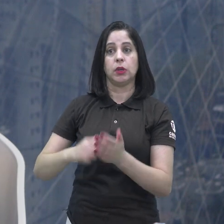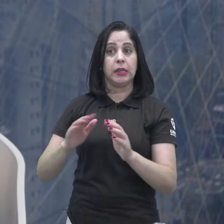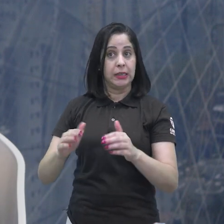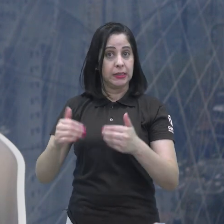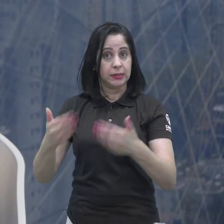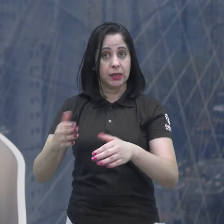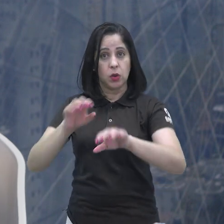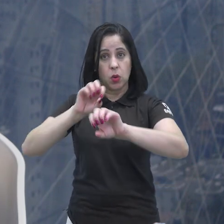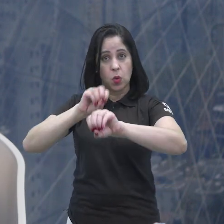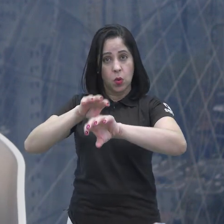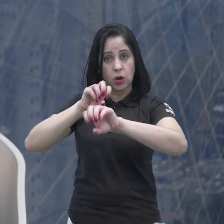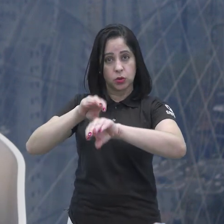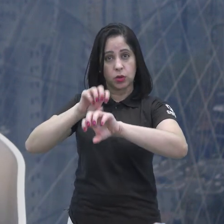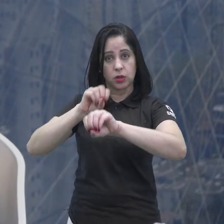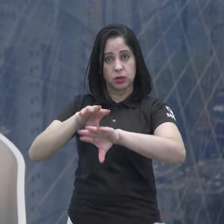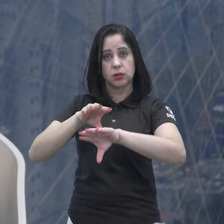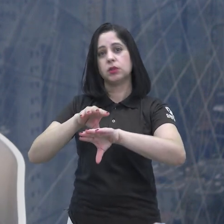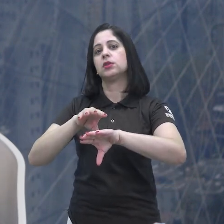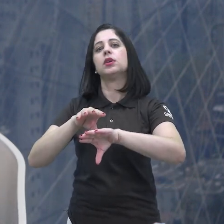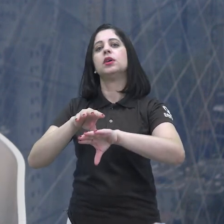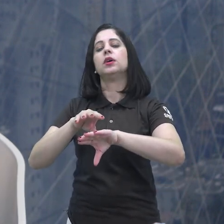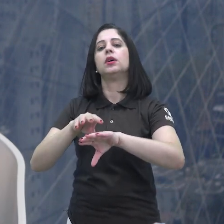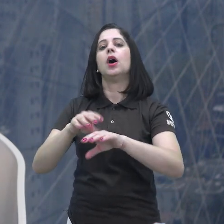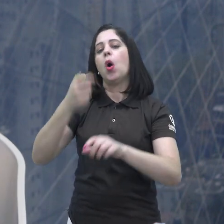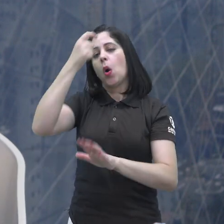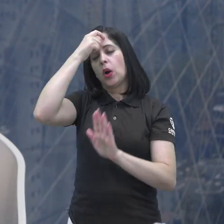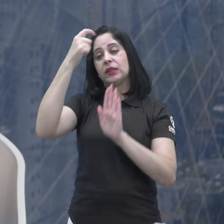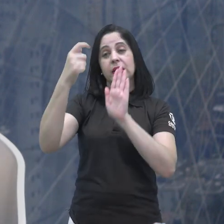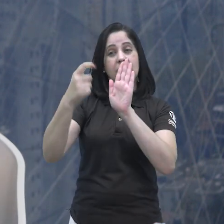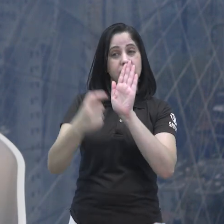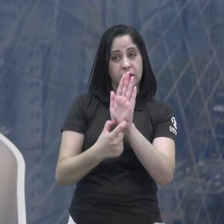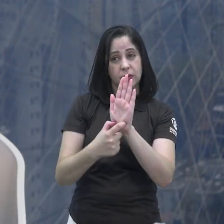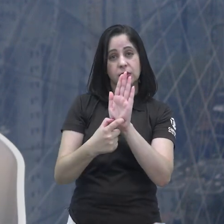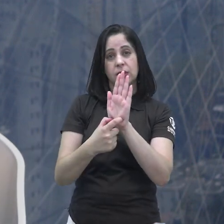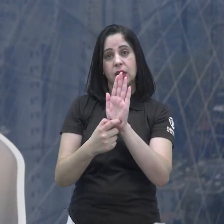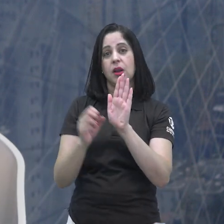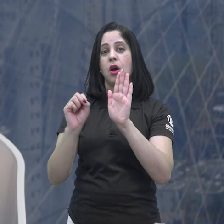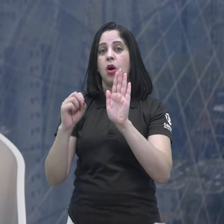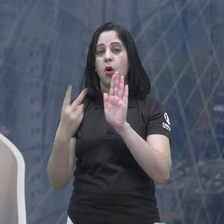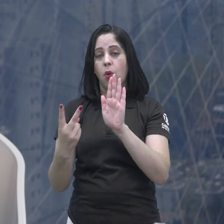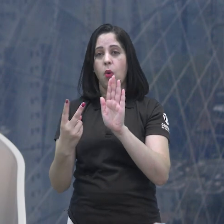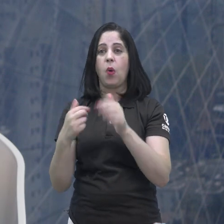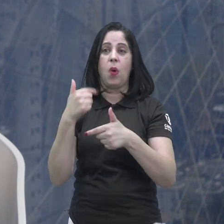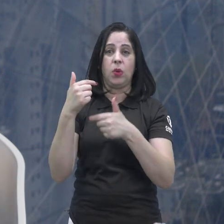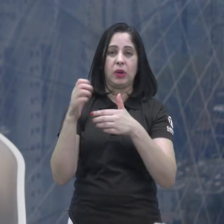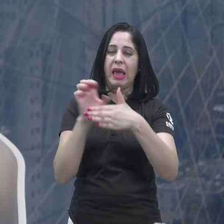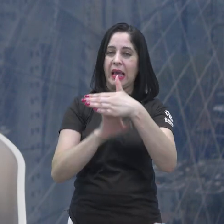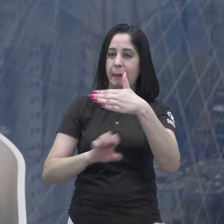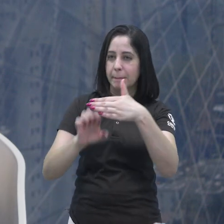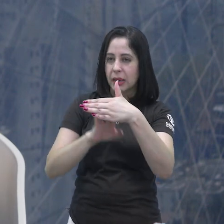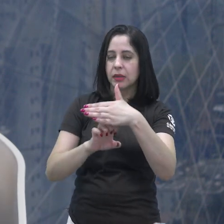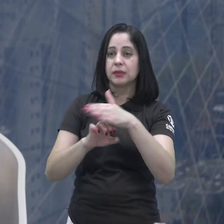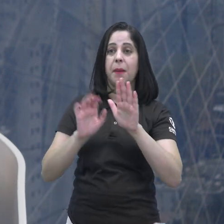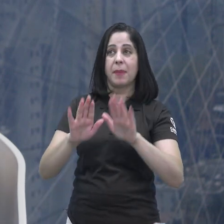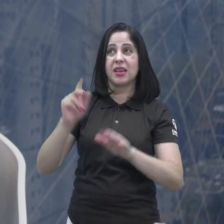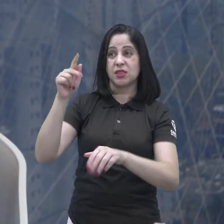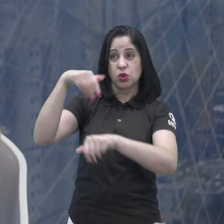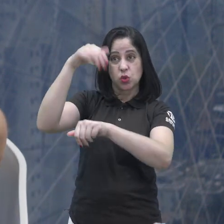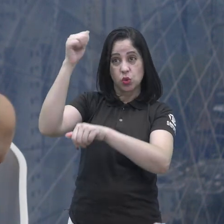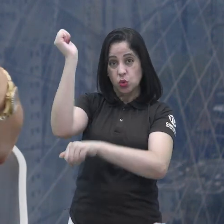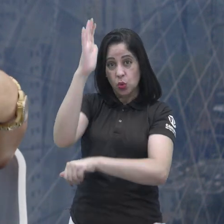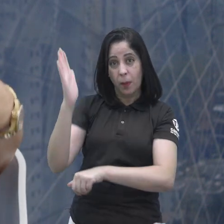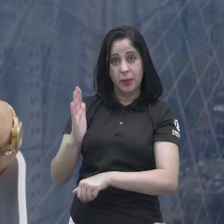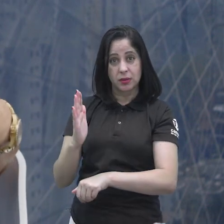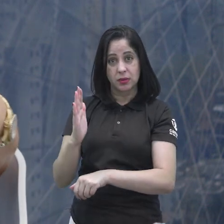que a educação, ela não está para servir ou a inteligência artificial, ou empresa A ou empresa B, mas um país, a gente